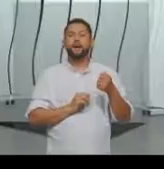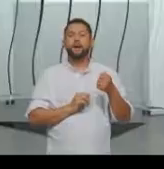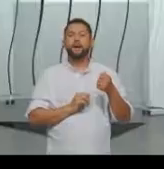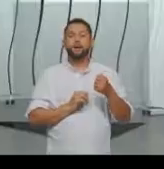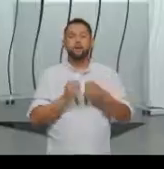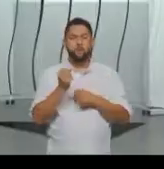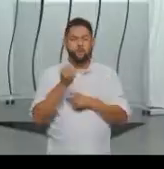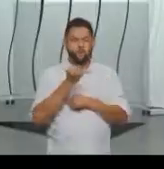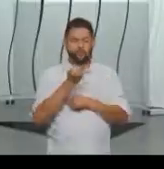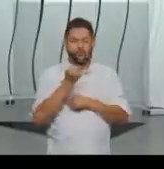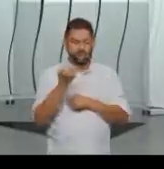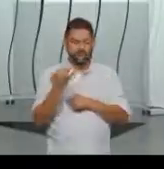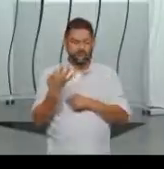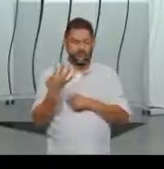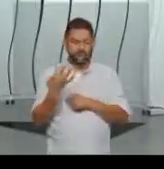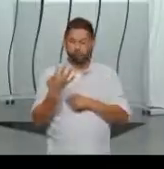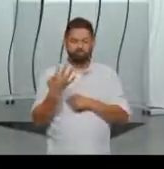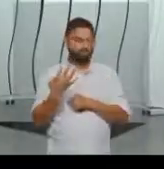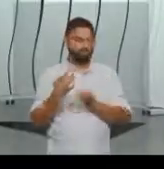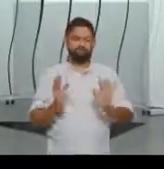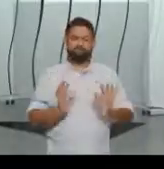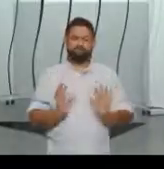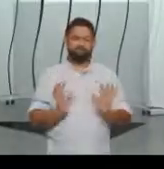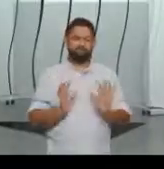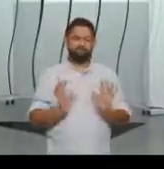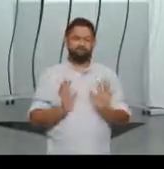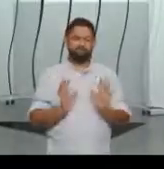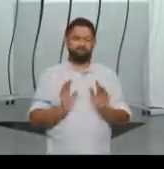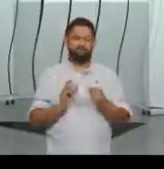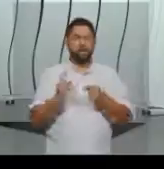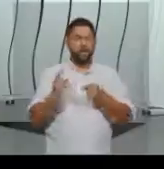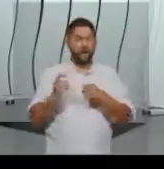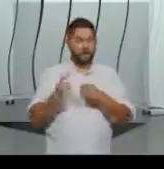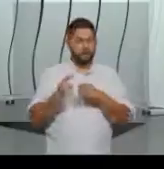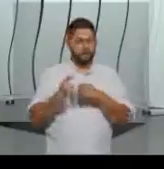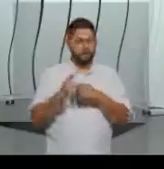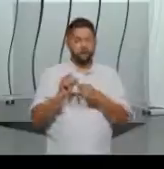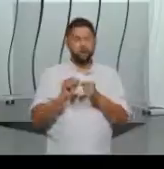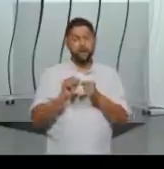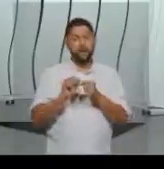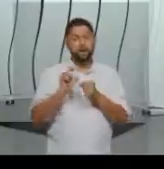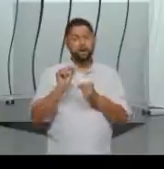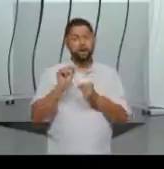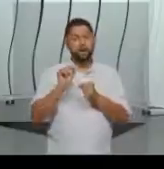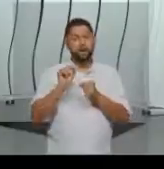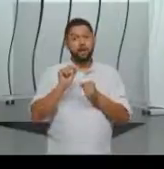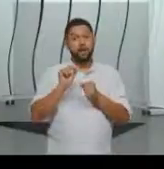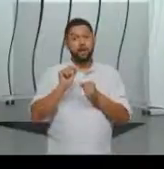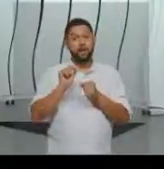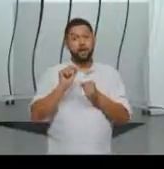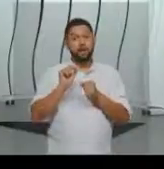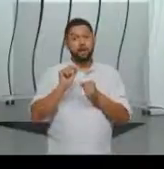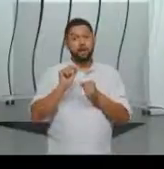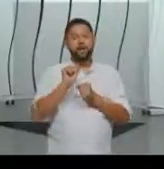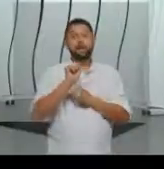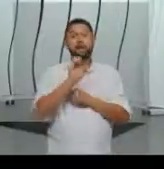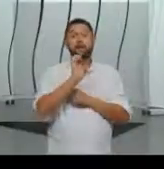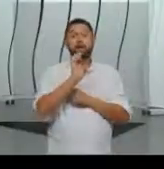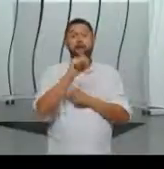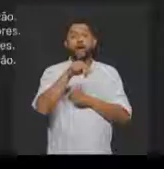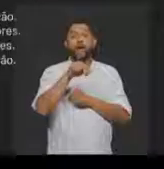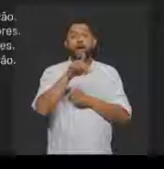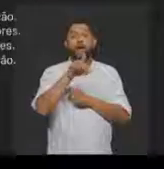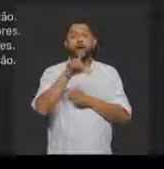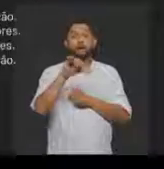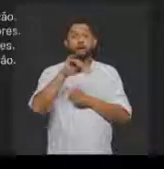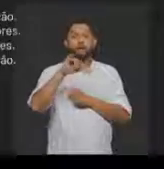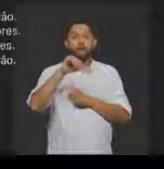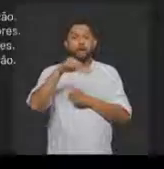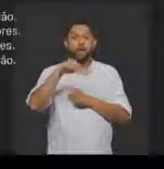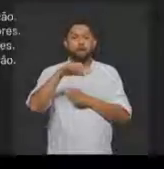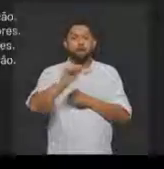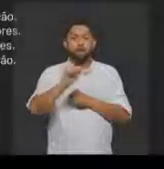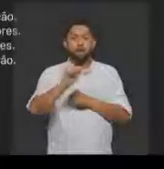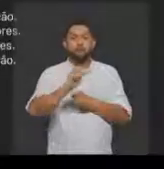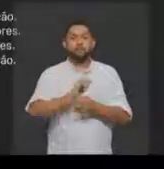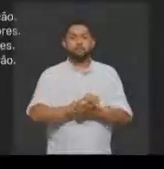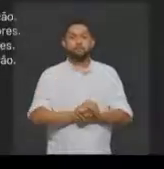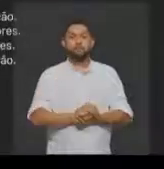concentração. Não, no caso as bactérias liberam ali justamente as enzimas, né, que serão os nossos